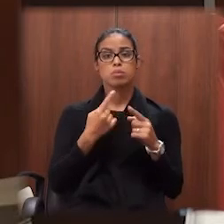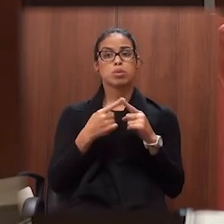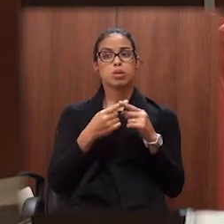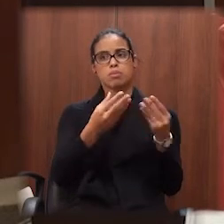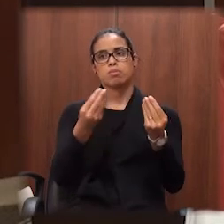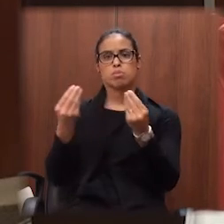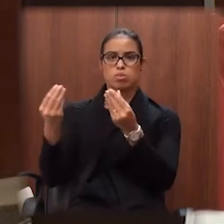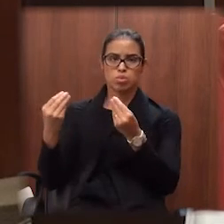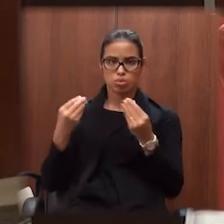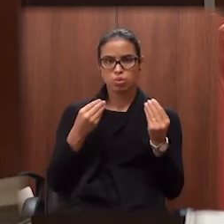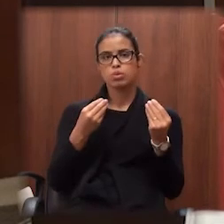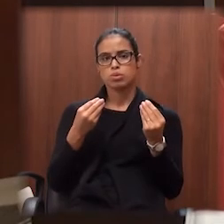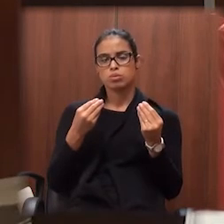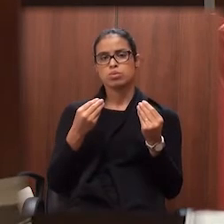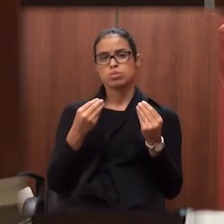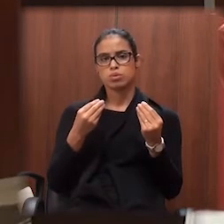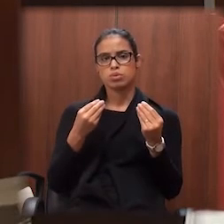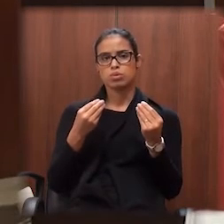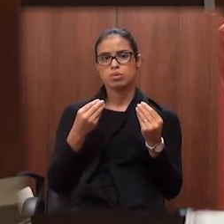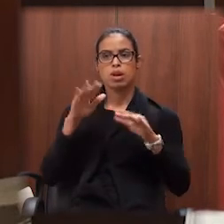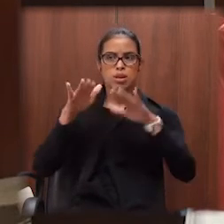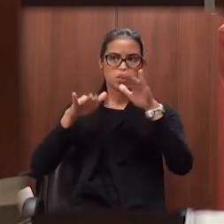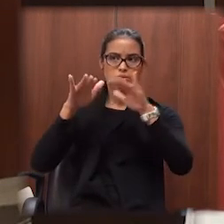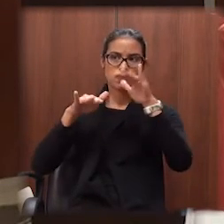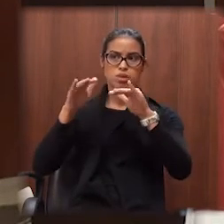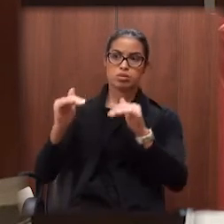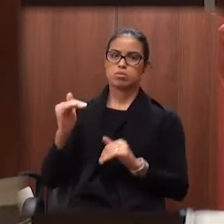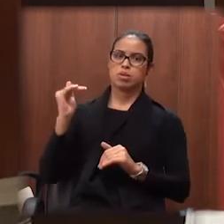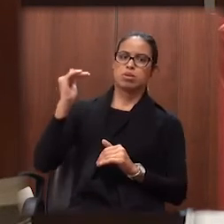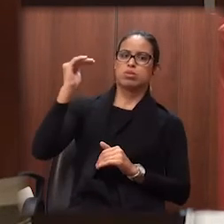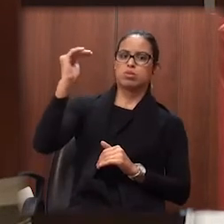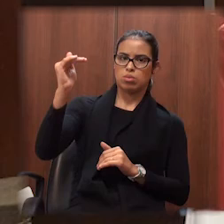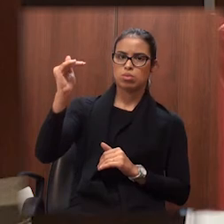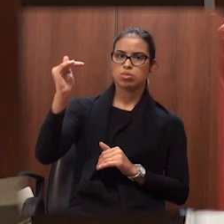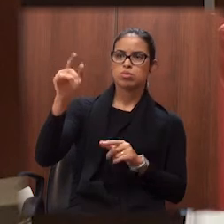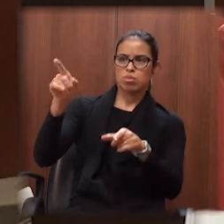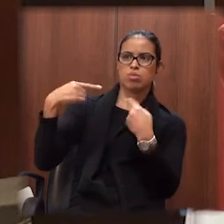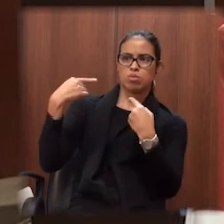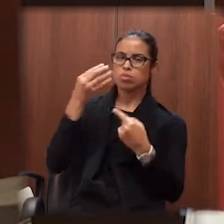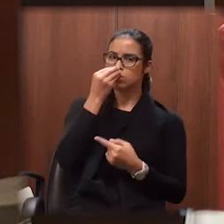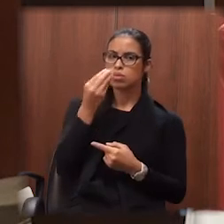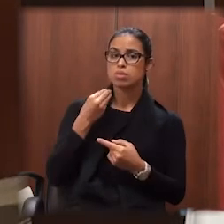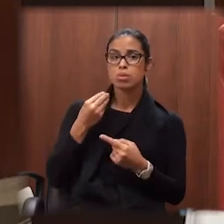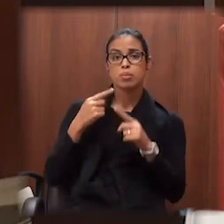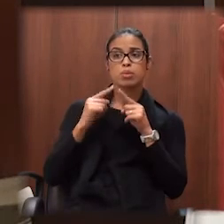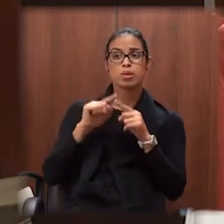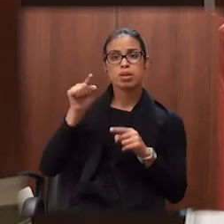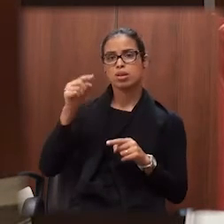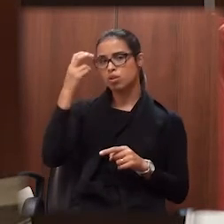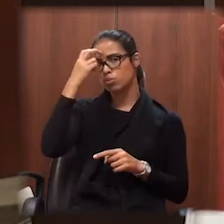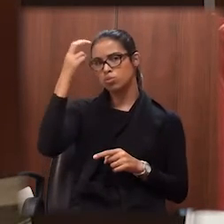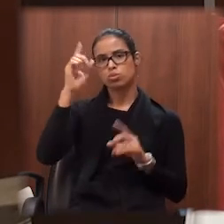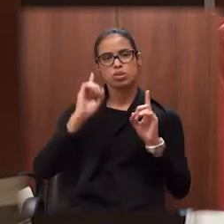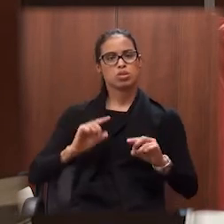inclusive em nível oficial de poder, pela cultura dos